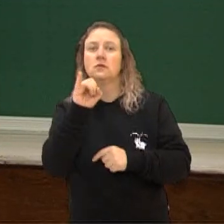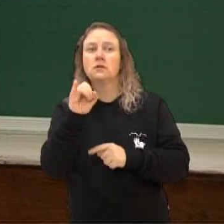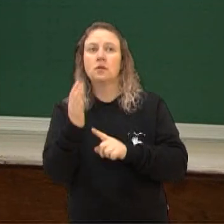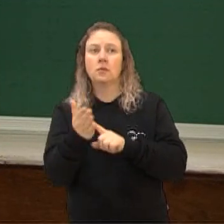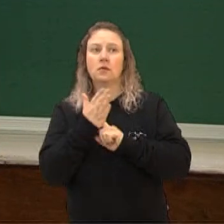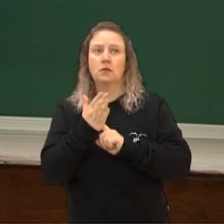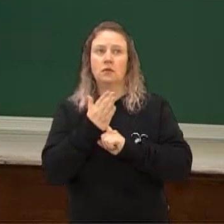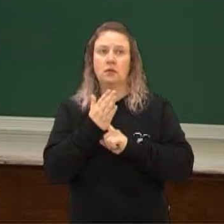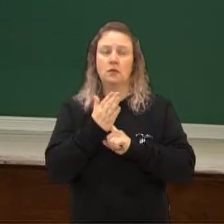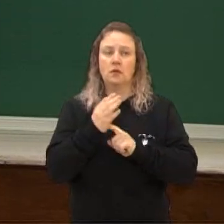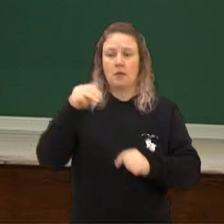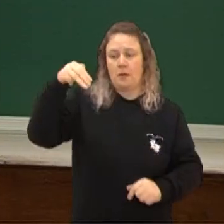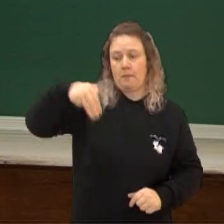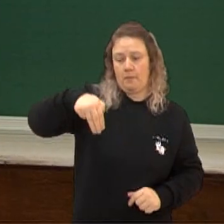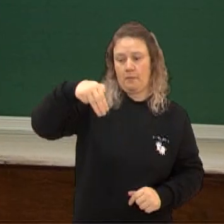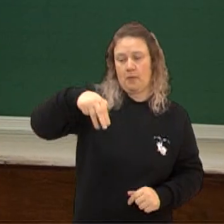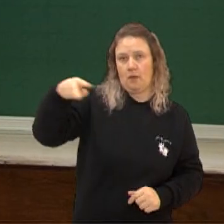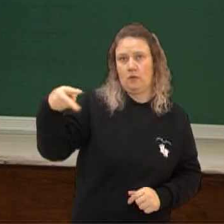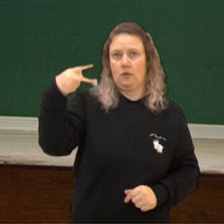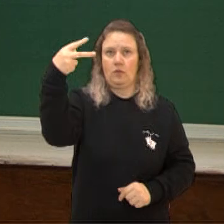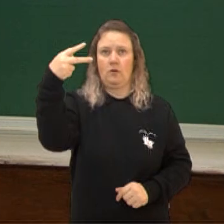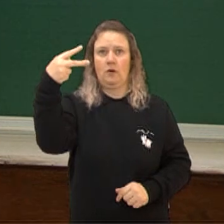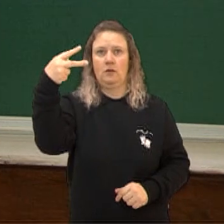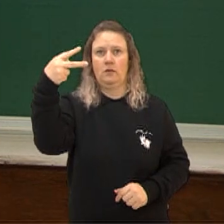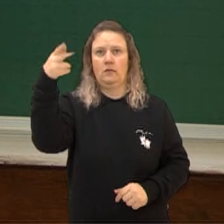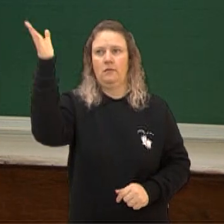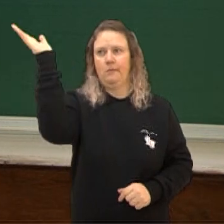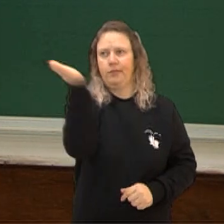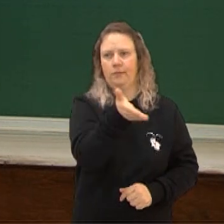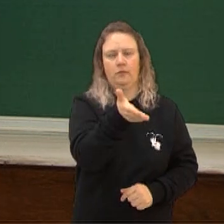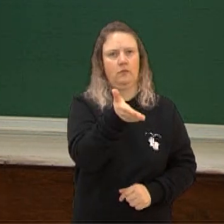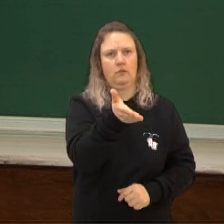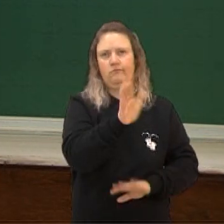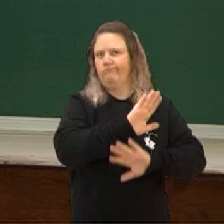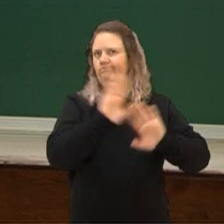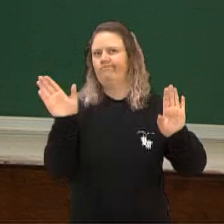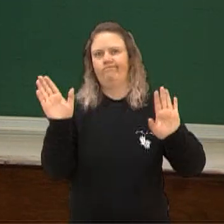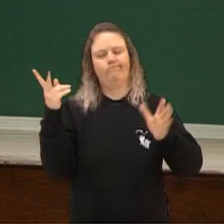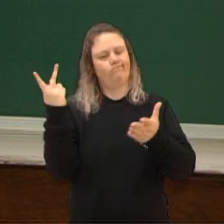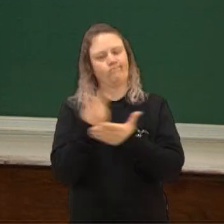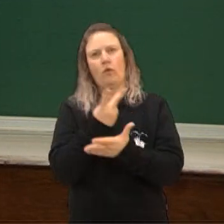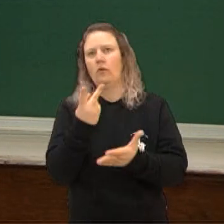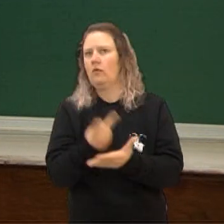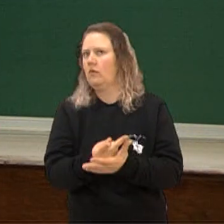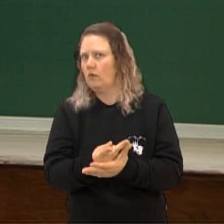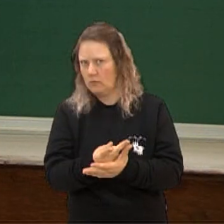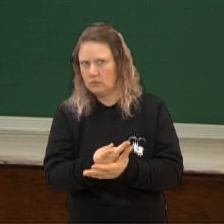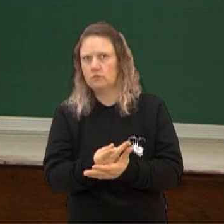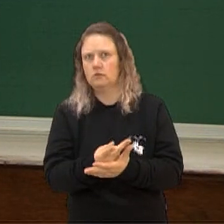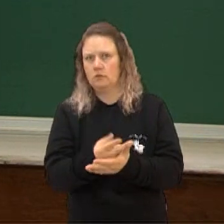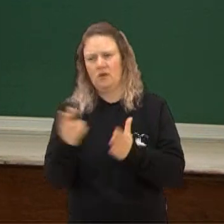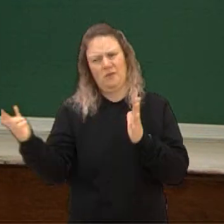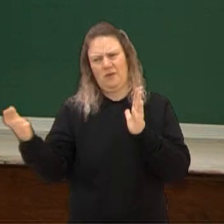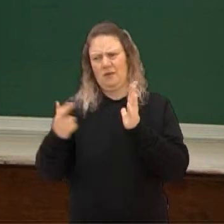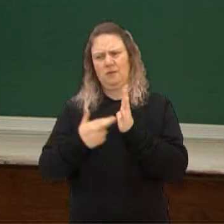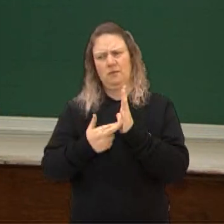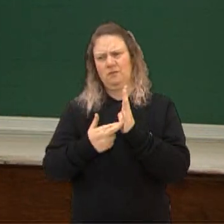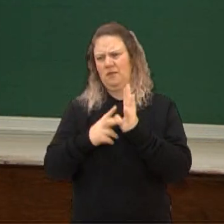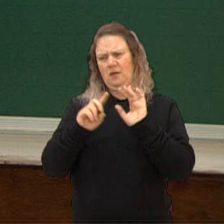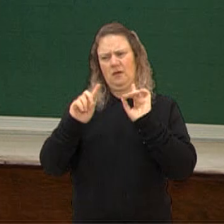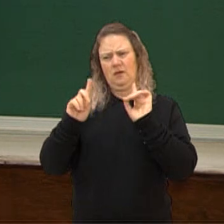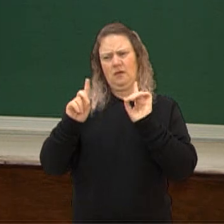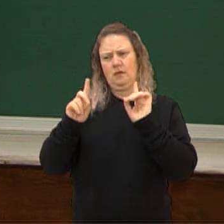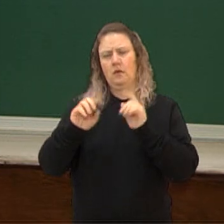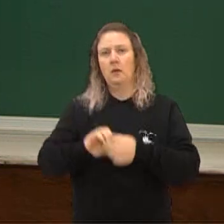exemplo, metros quadrados, você já poderia ter eliminado essa alternativa como uma resposta possível,